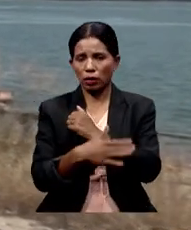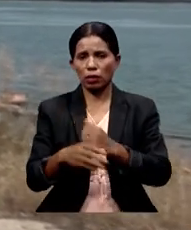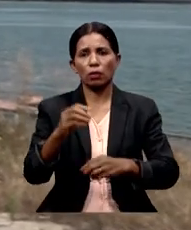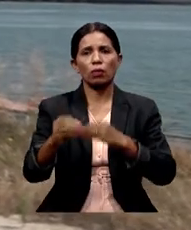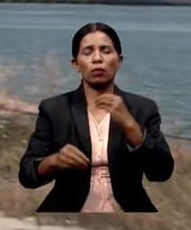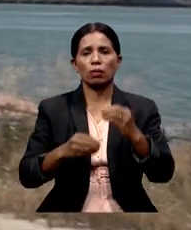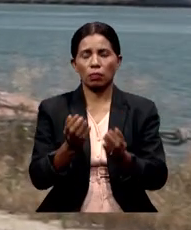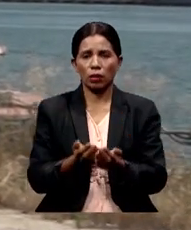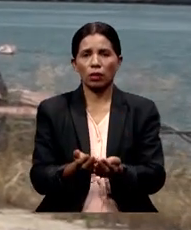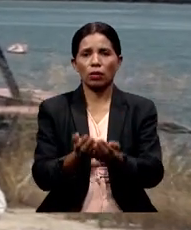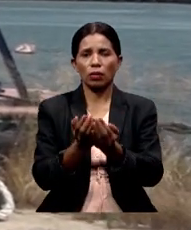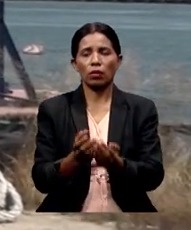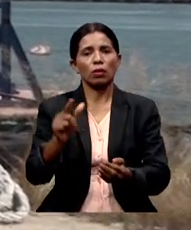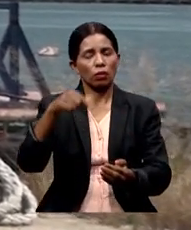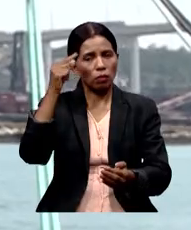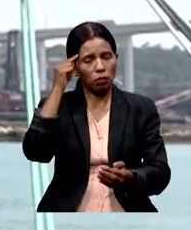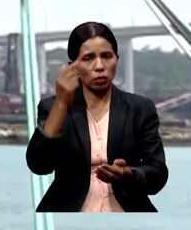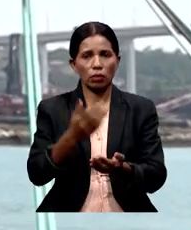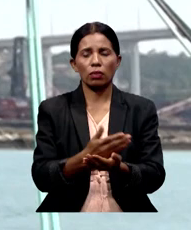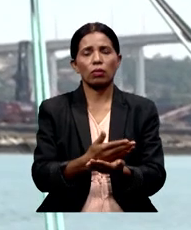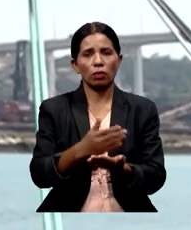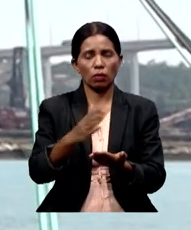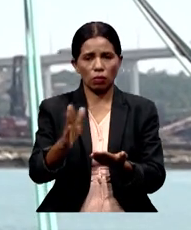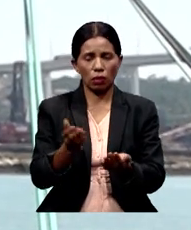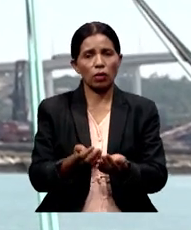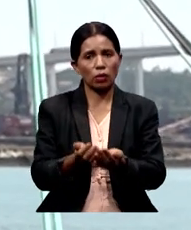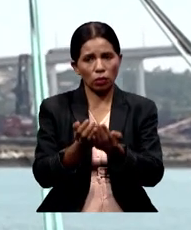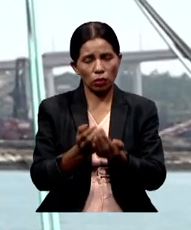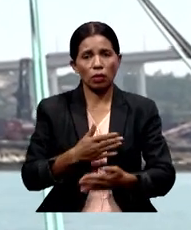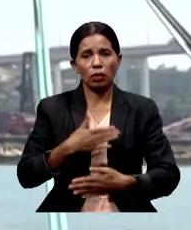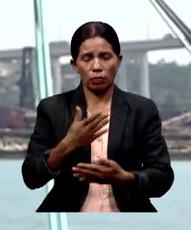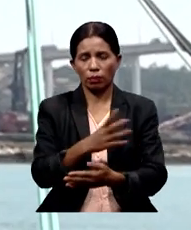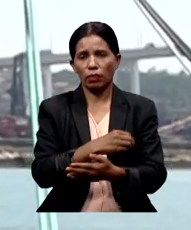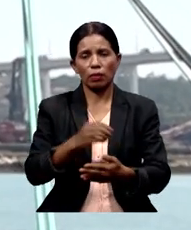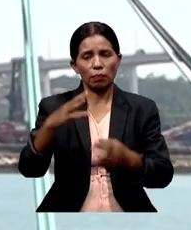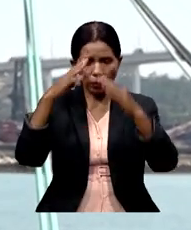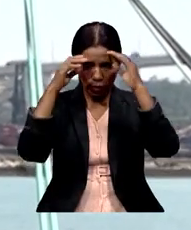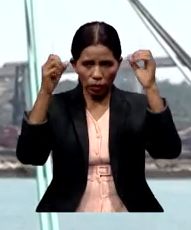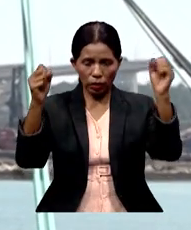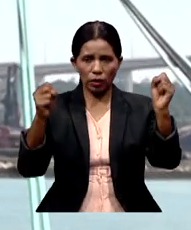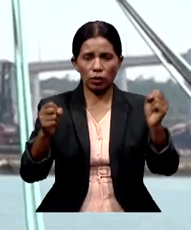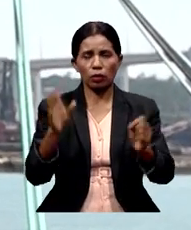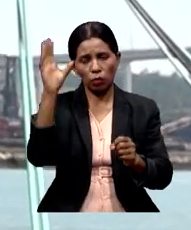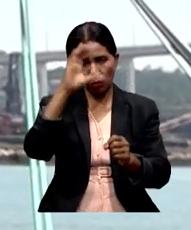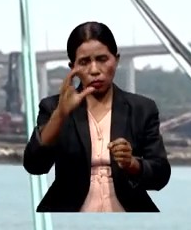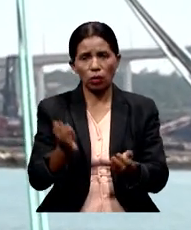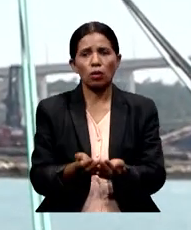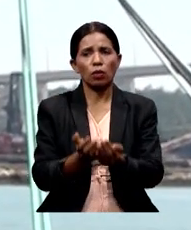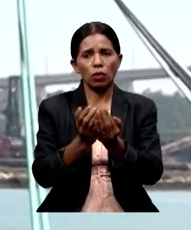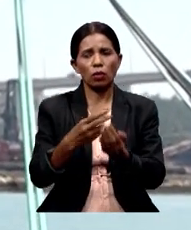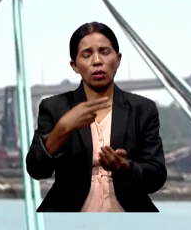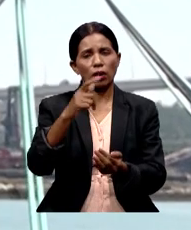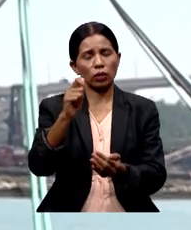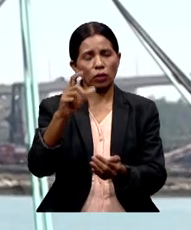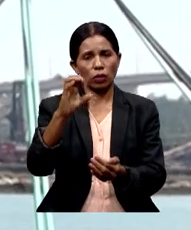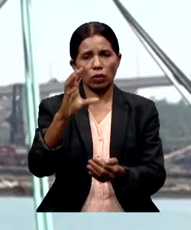ba rohak solok, nebe ma guvernu sosaona. Tambane Presidente Republika husu guvernu atu buka tuir prosesu rohak solok, tamba sidau